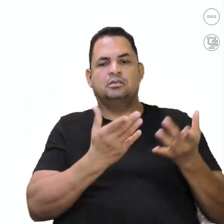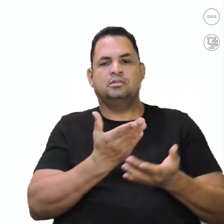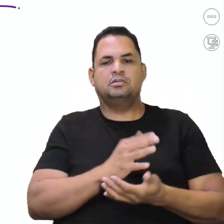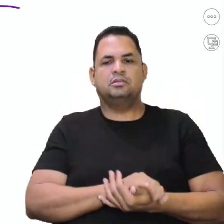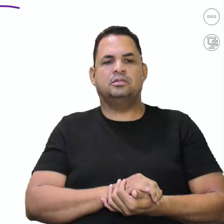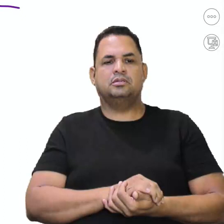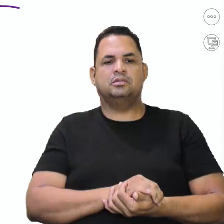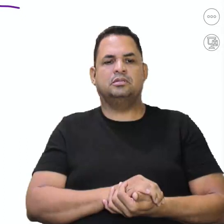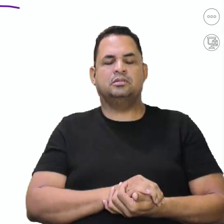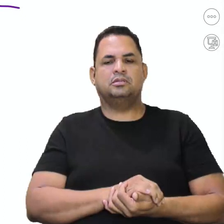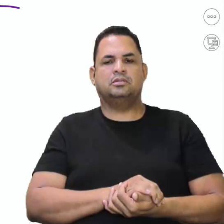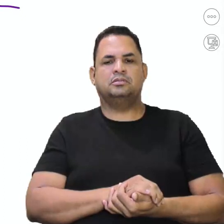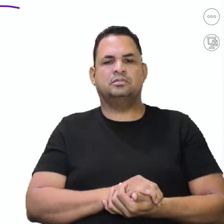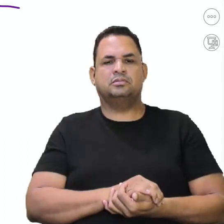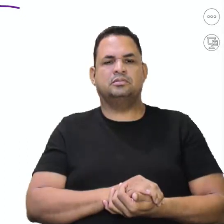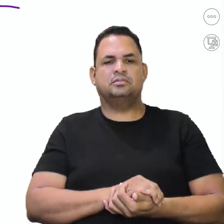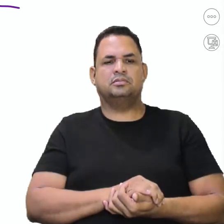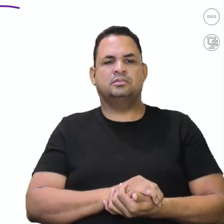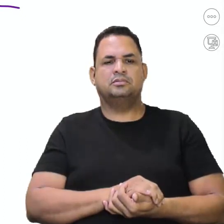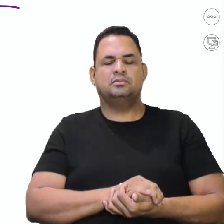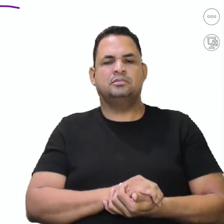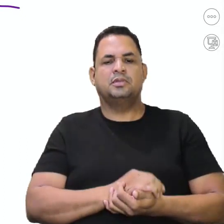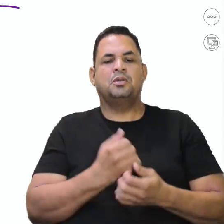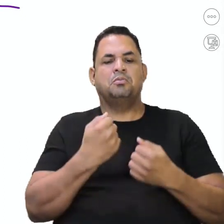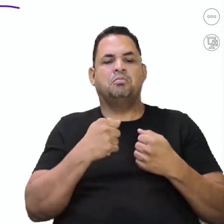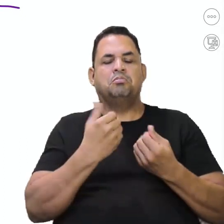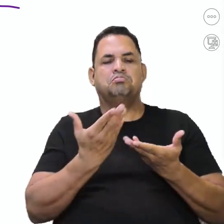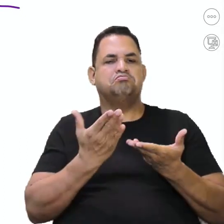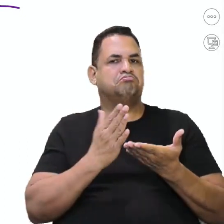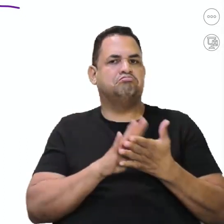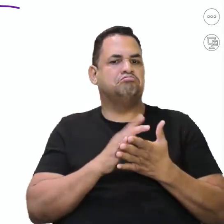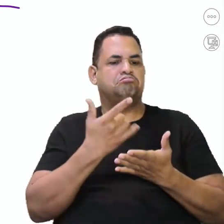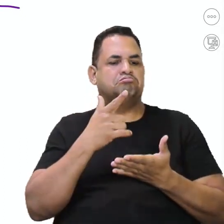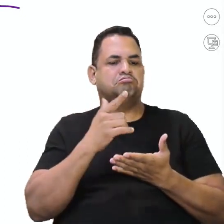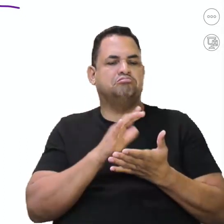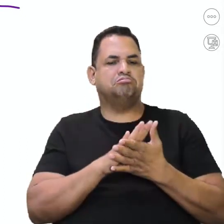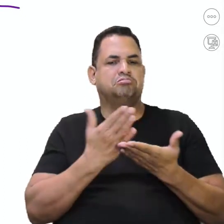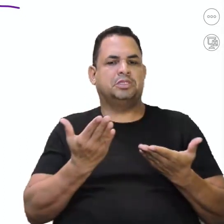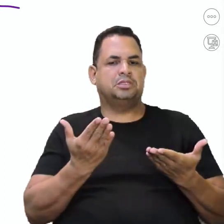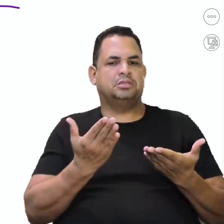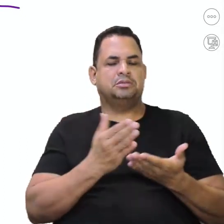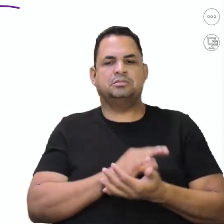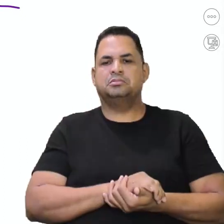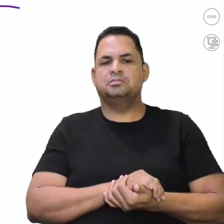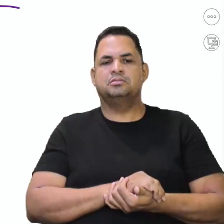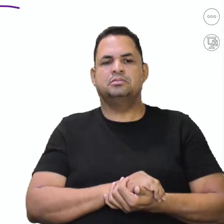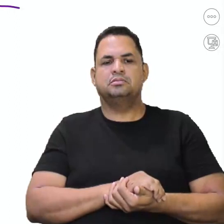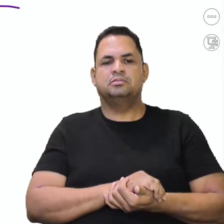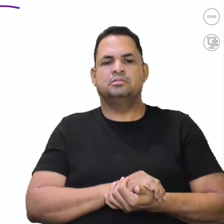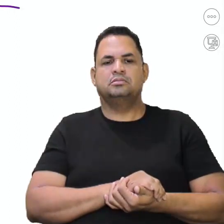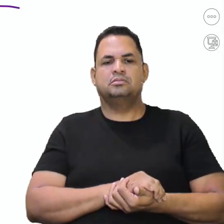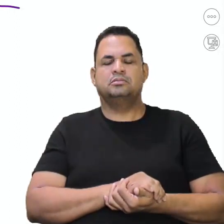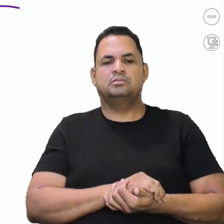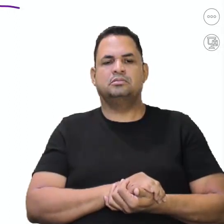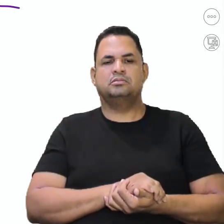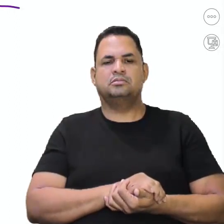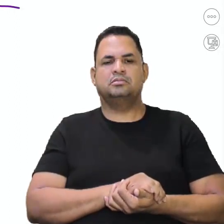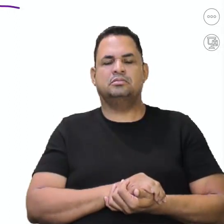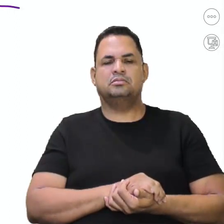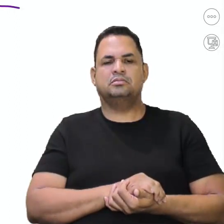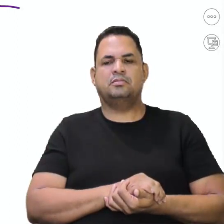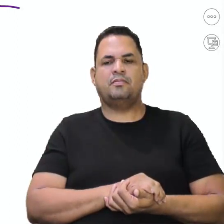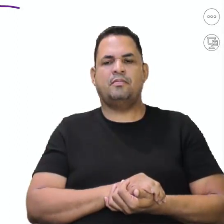may be dispensed with altogether. Ou eles podem ser dispensados tudo de uma vez. If words